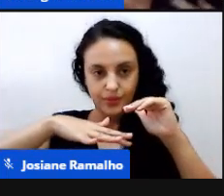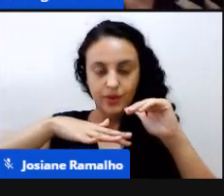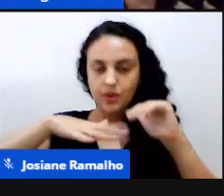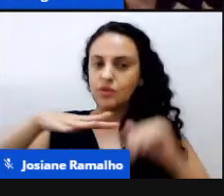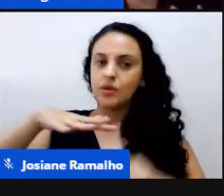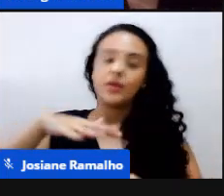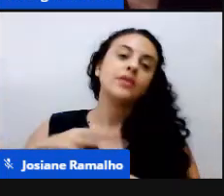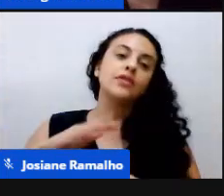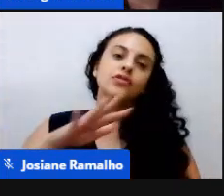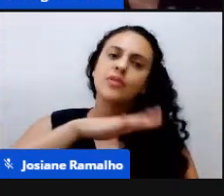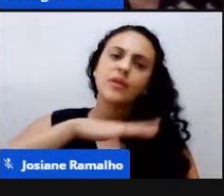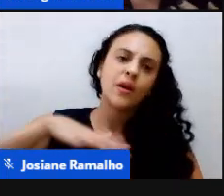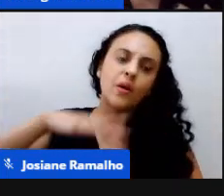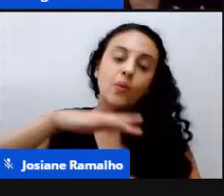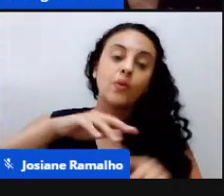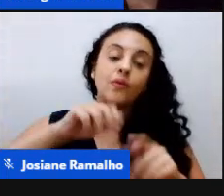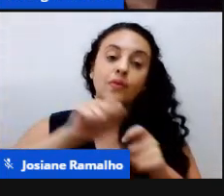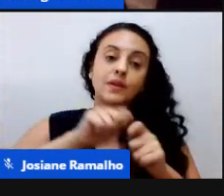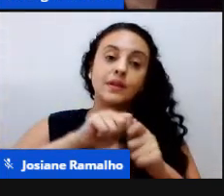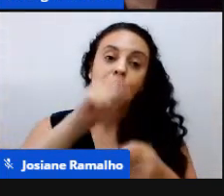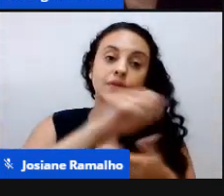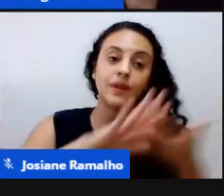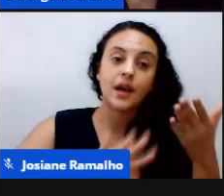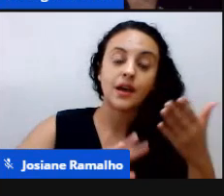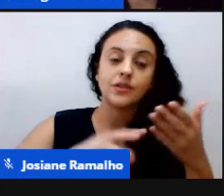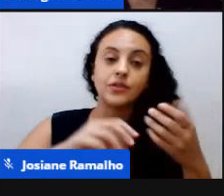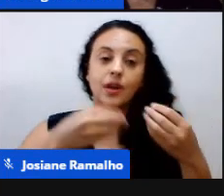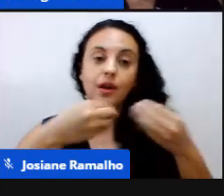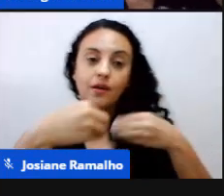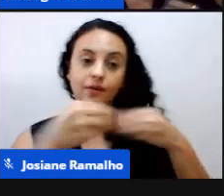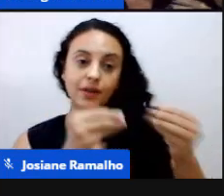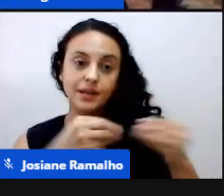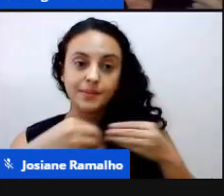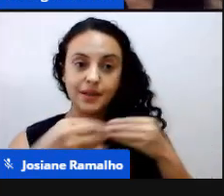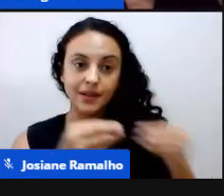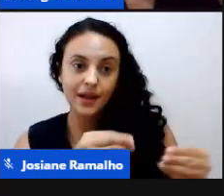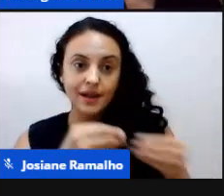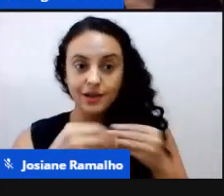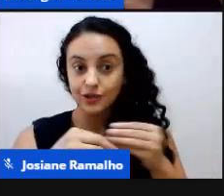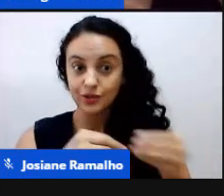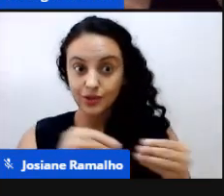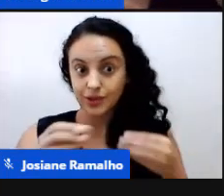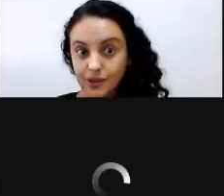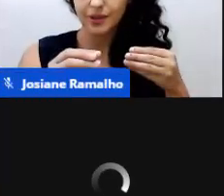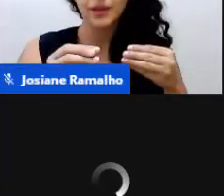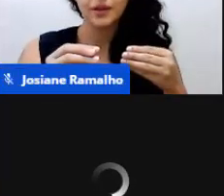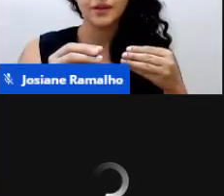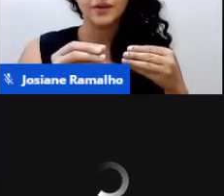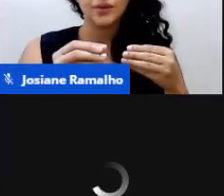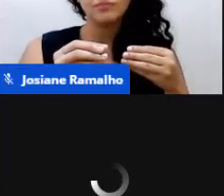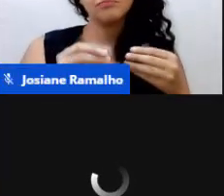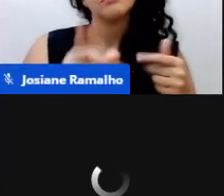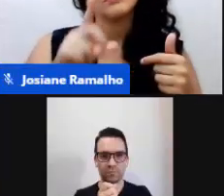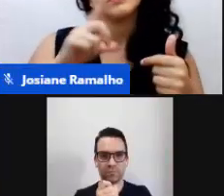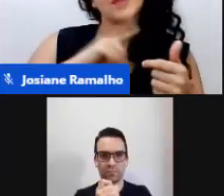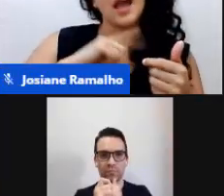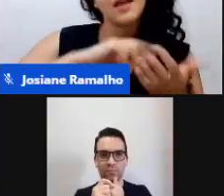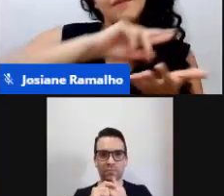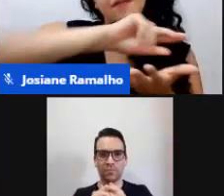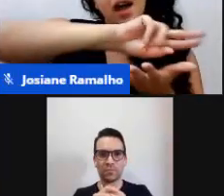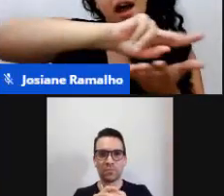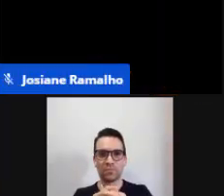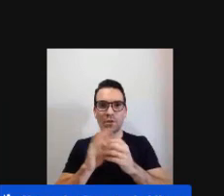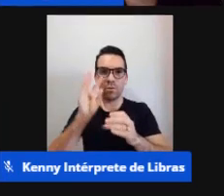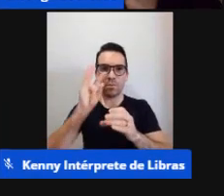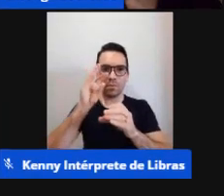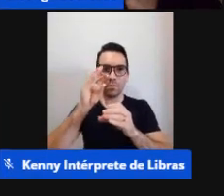geral, trabalhar a agilidade, a flexibilidade. Então, você vê, ó, dentro do corpo, gesto e movimento, nós temos N trabalhos que dá para